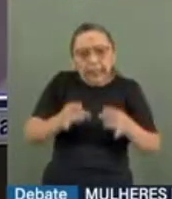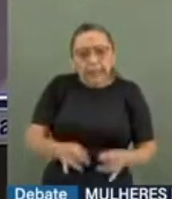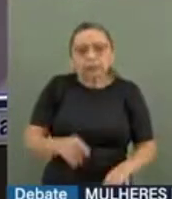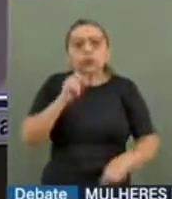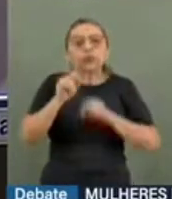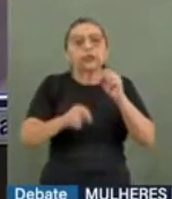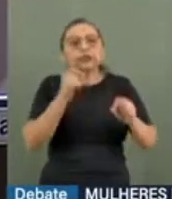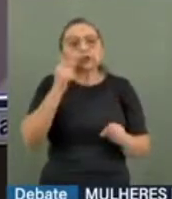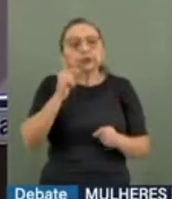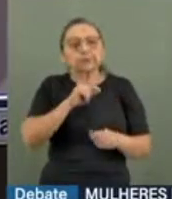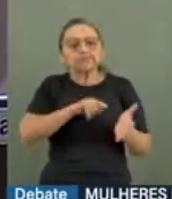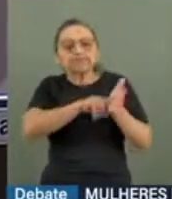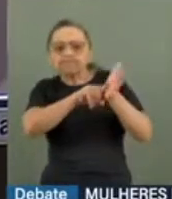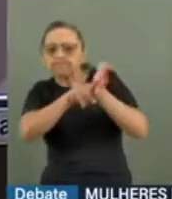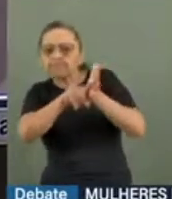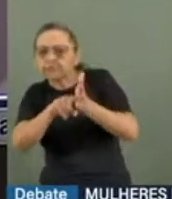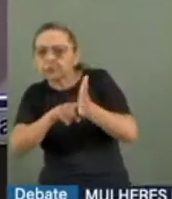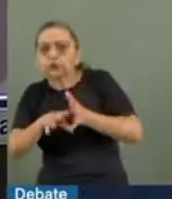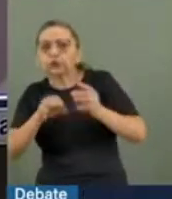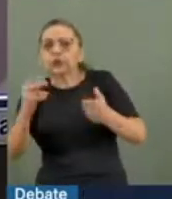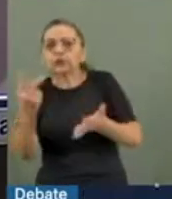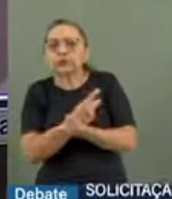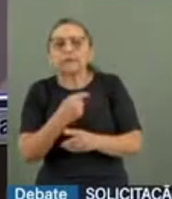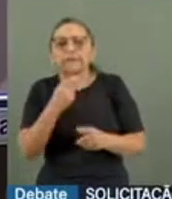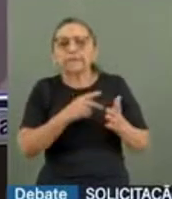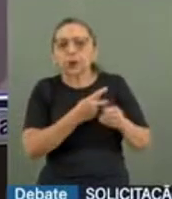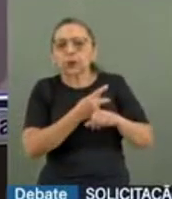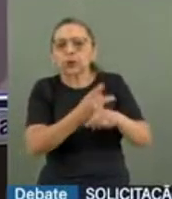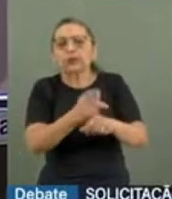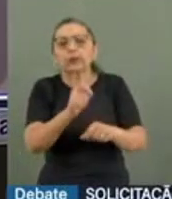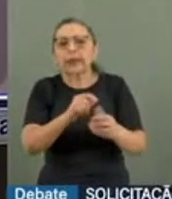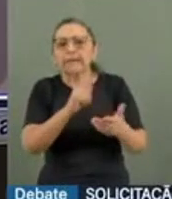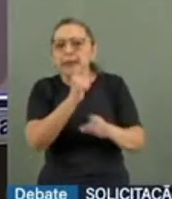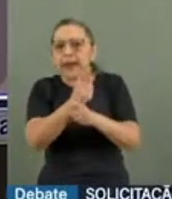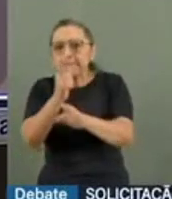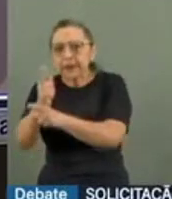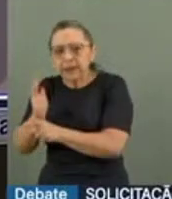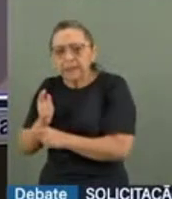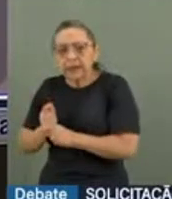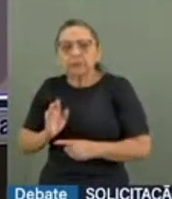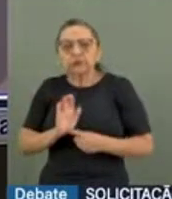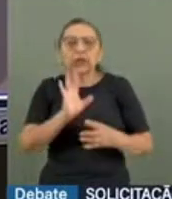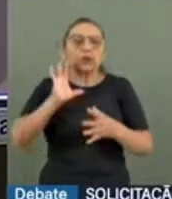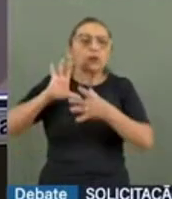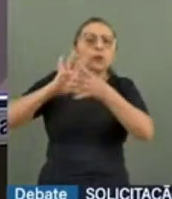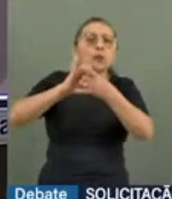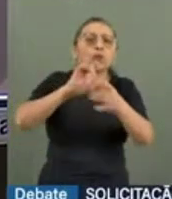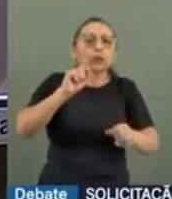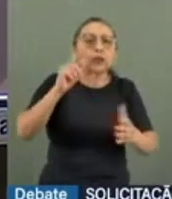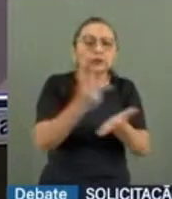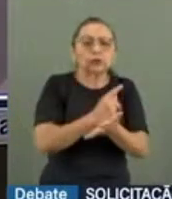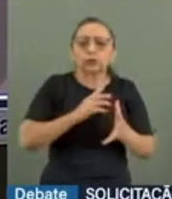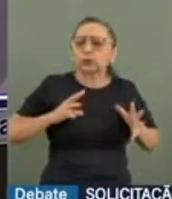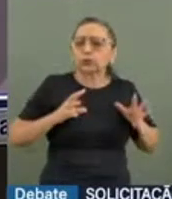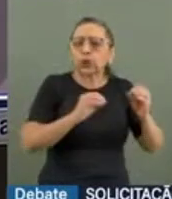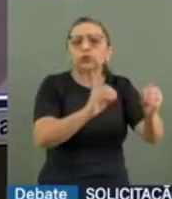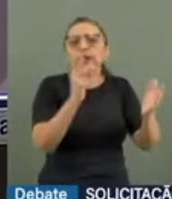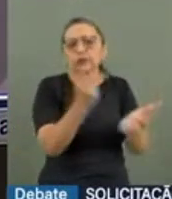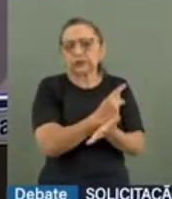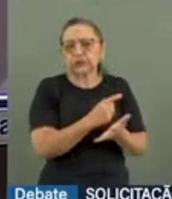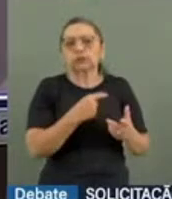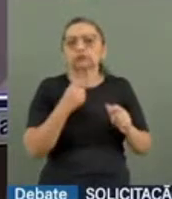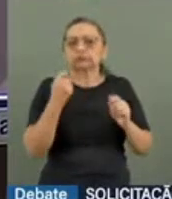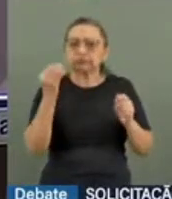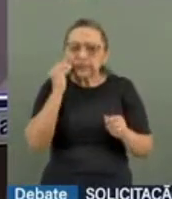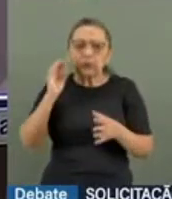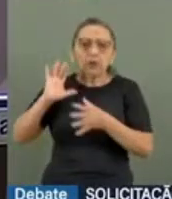de curadoria dos fatos. Procuramos apontar, isolar, contextualizar os eventos, todos os eventos.